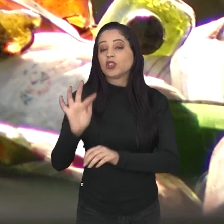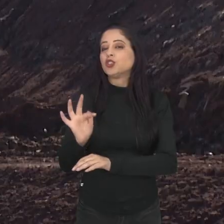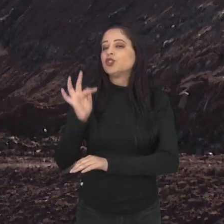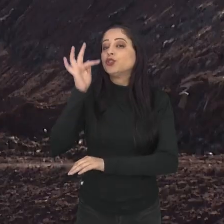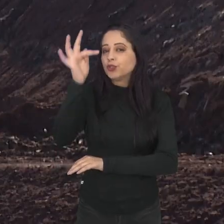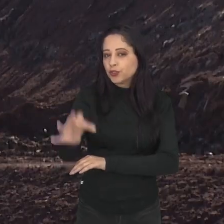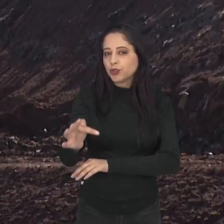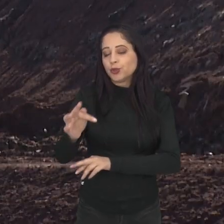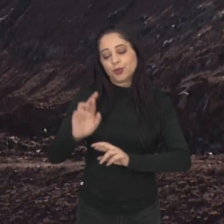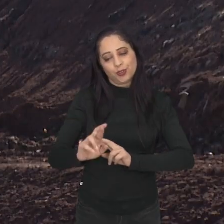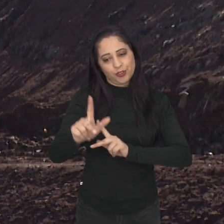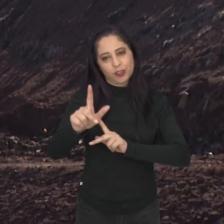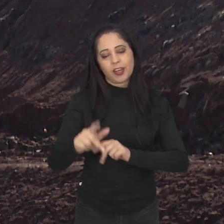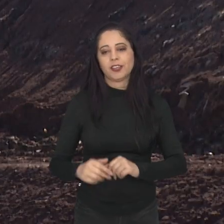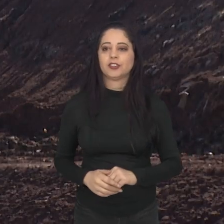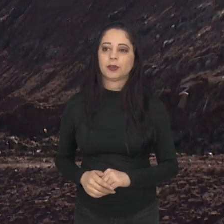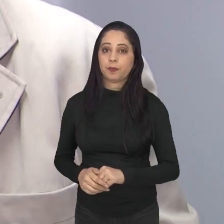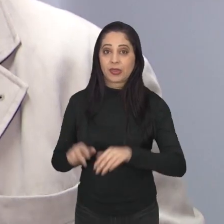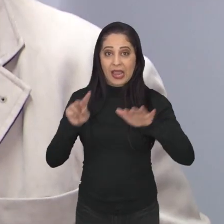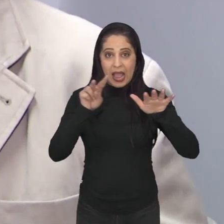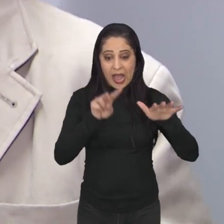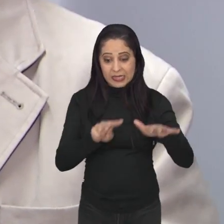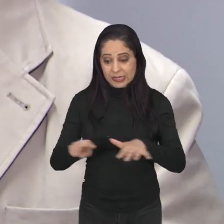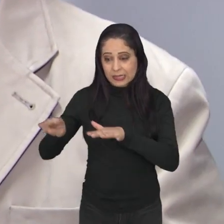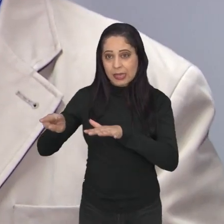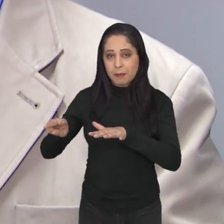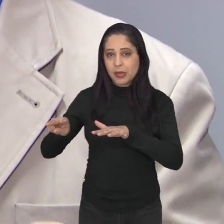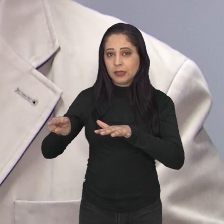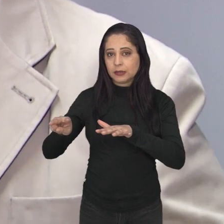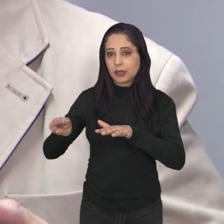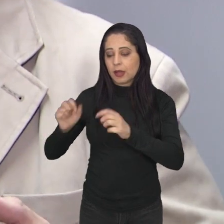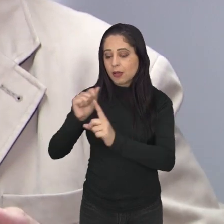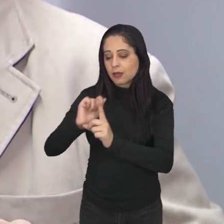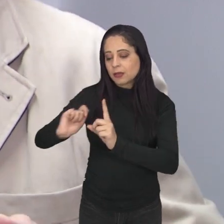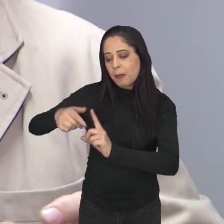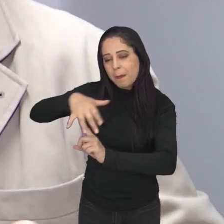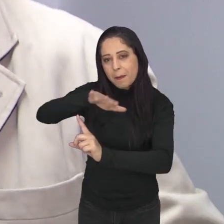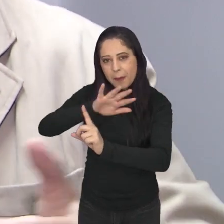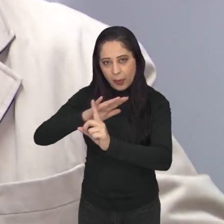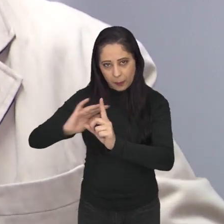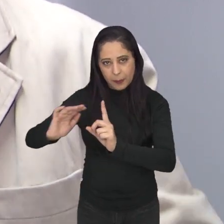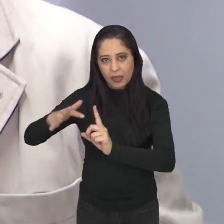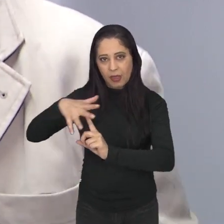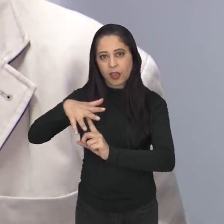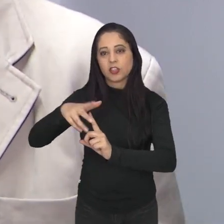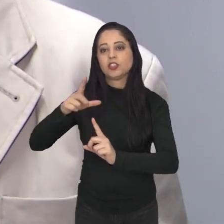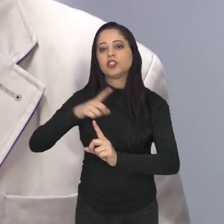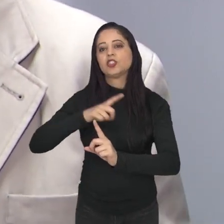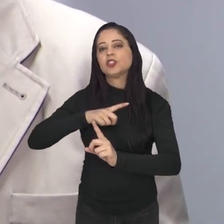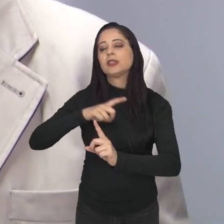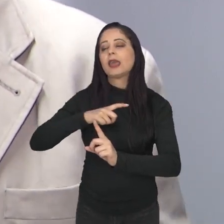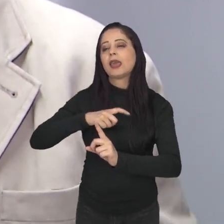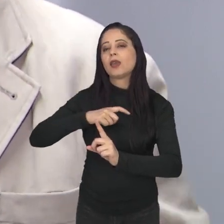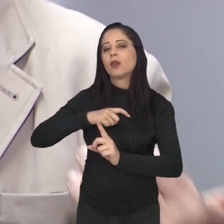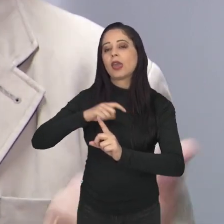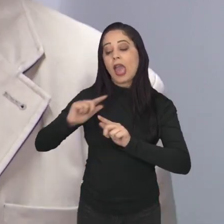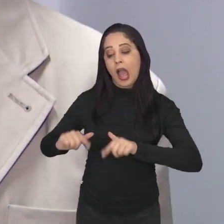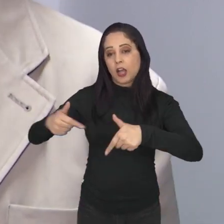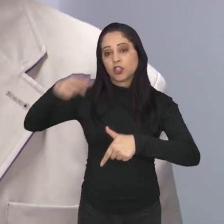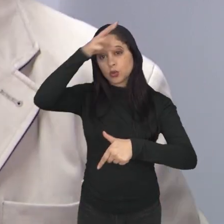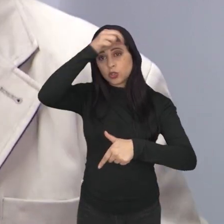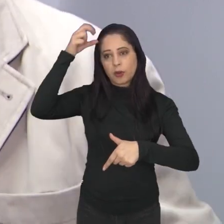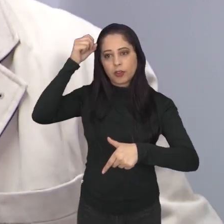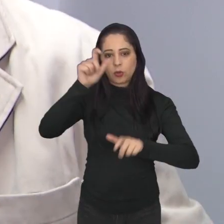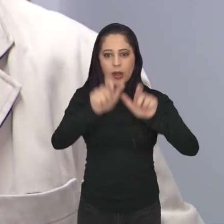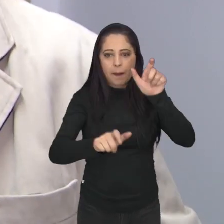hoje pode fazer a diferença amanhã a semana e meio ambiente né o cidadão acompanha as diversas ações da prefeitura ele se